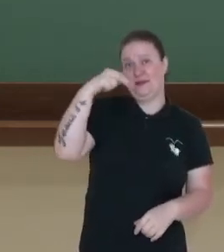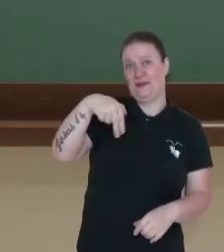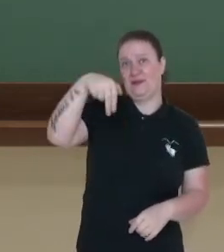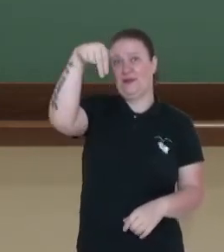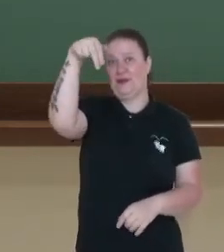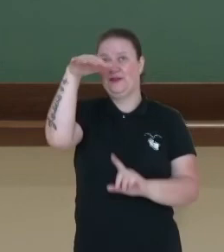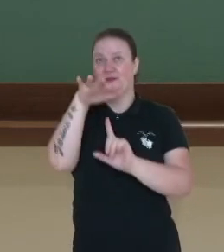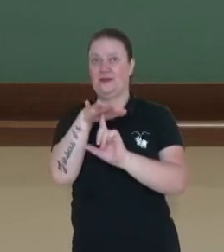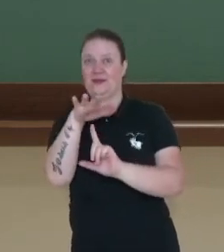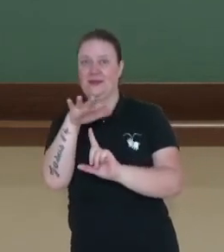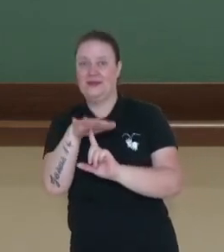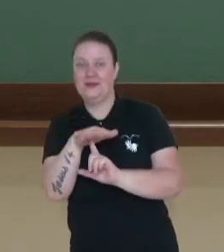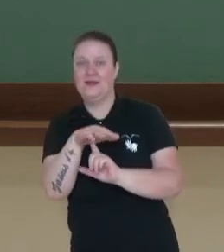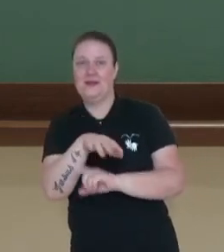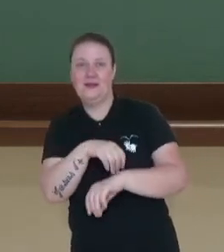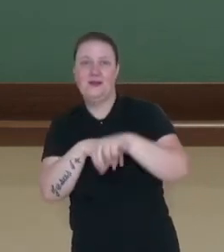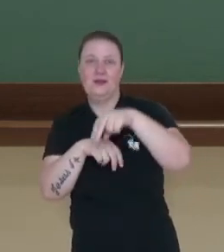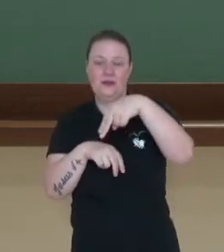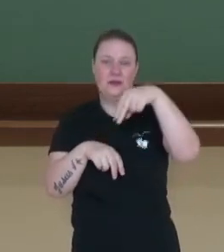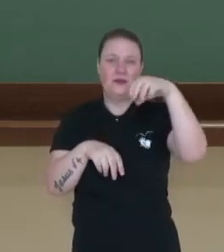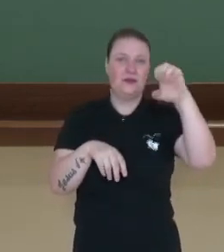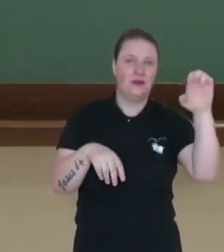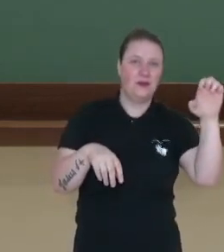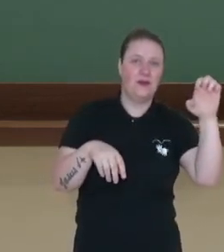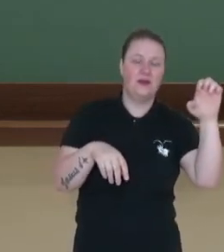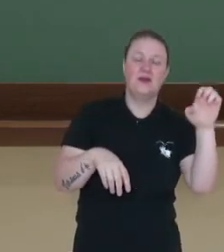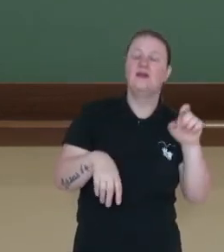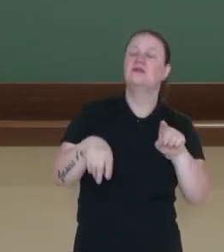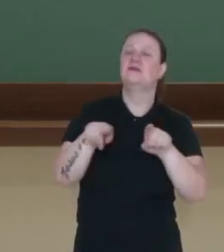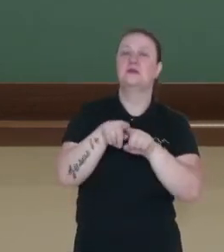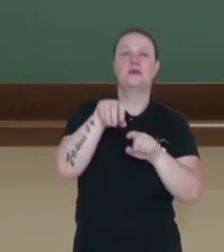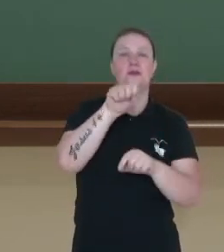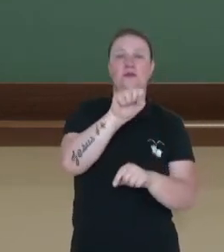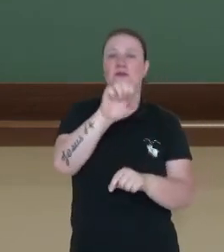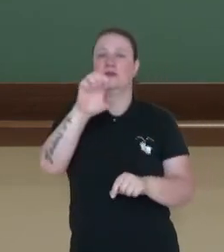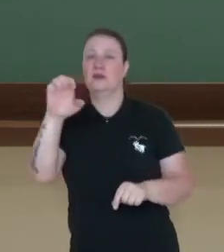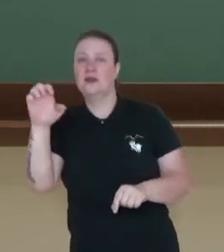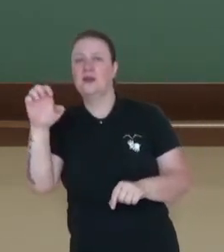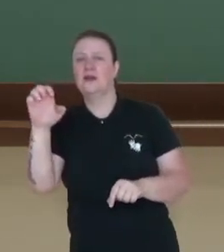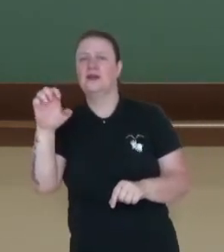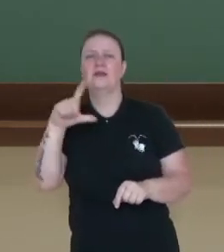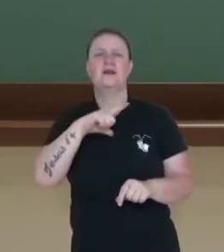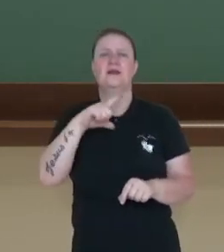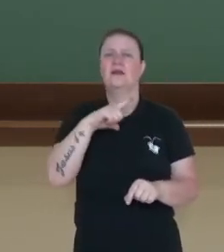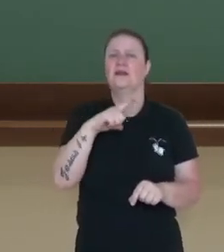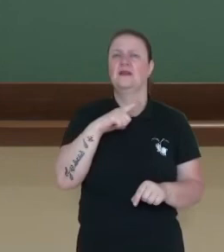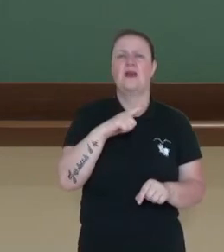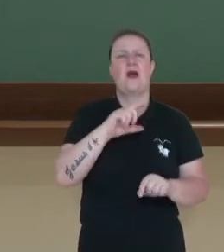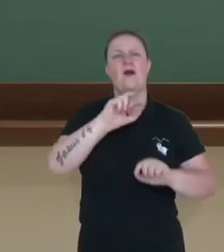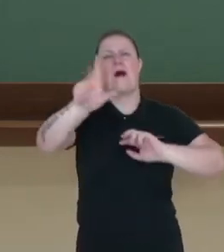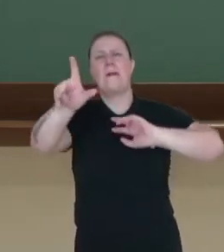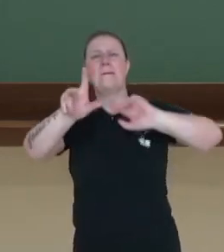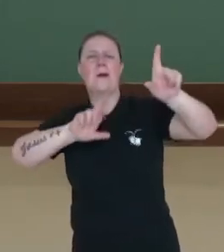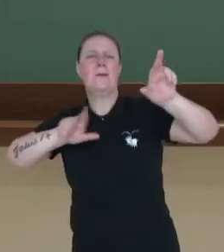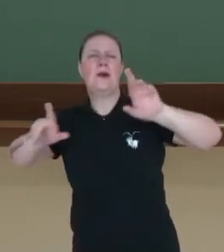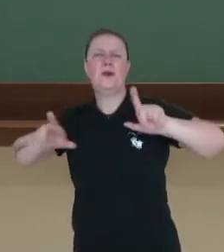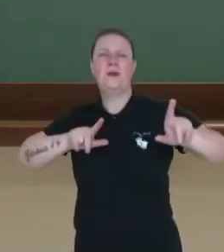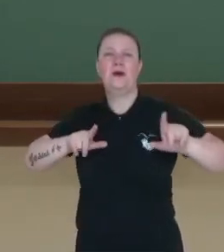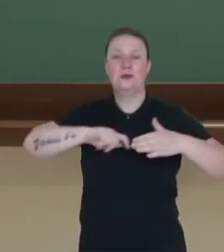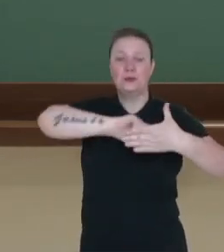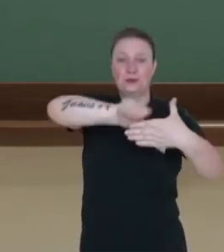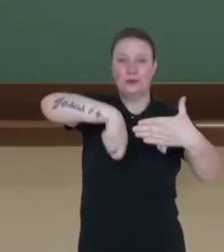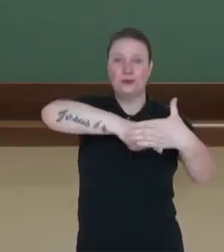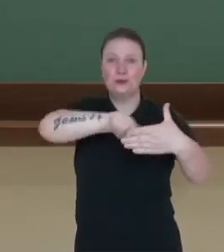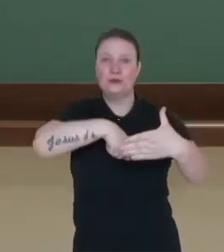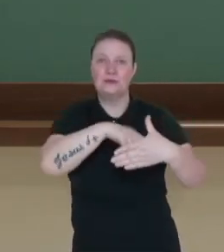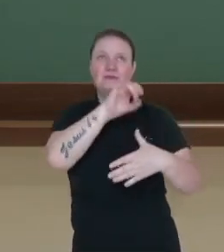do Paraná, do noroeste, do sudoeste do estado, do oeste, da região dos Campos Gerais, a culinária de